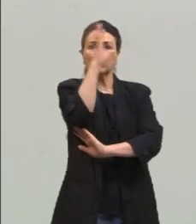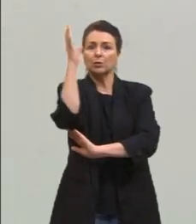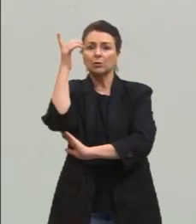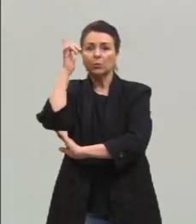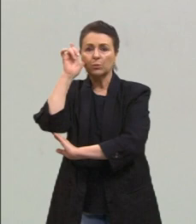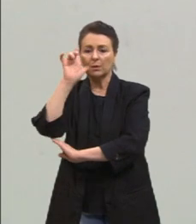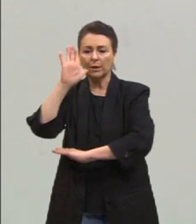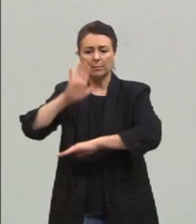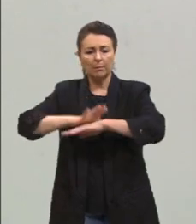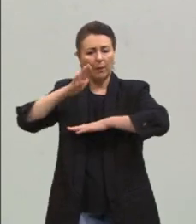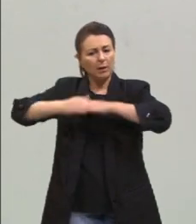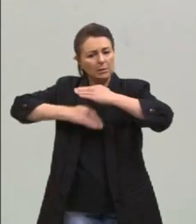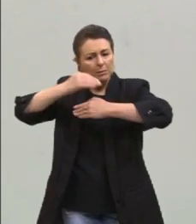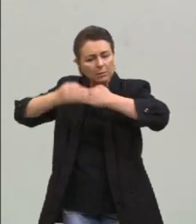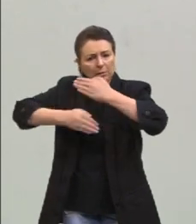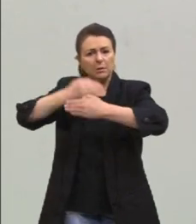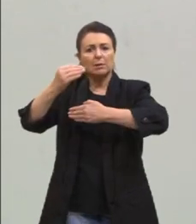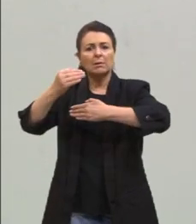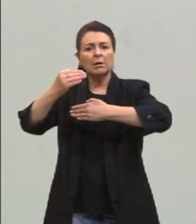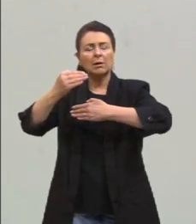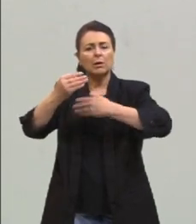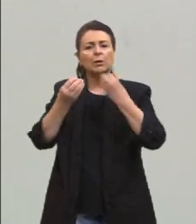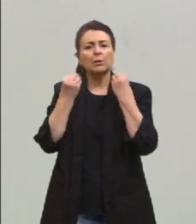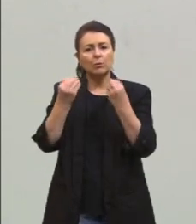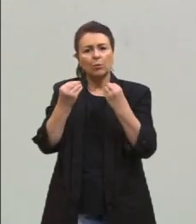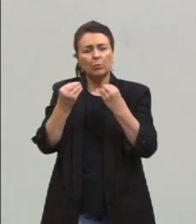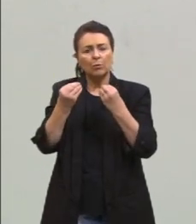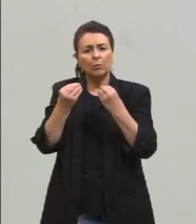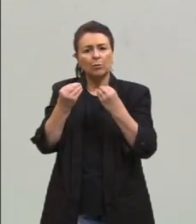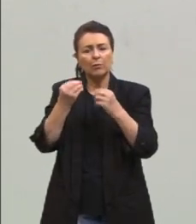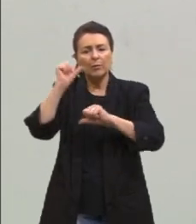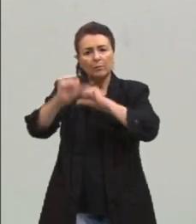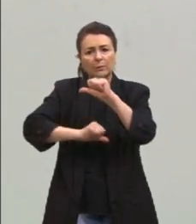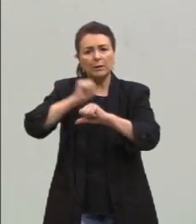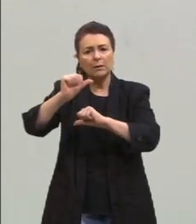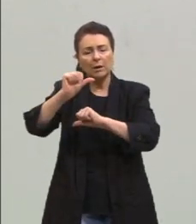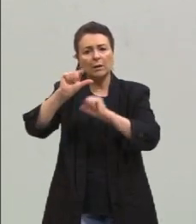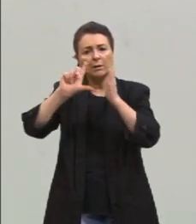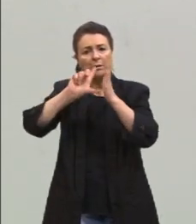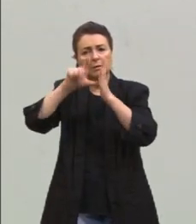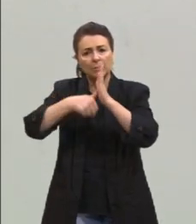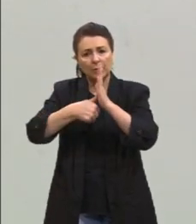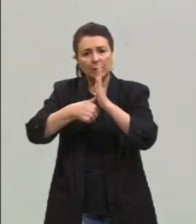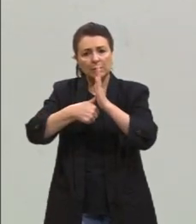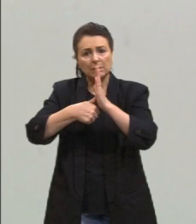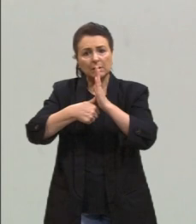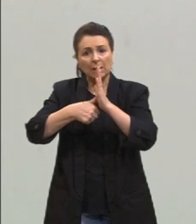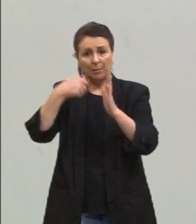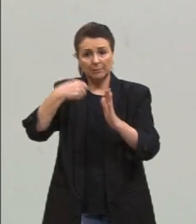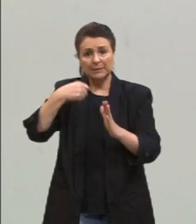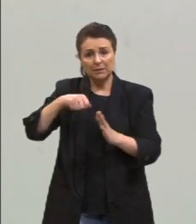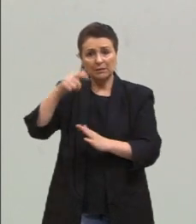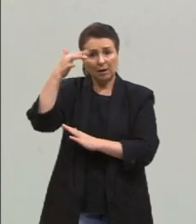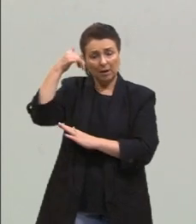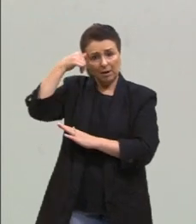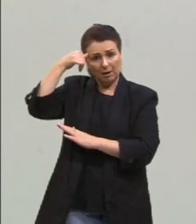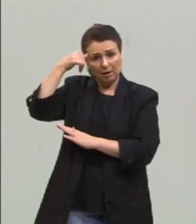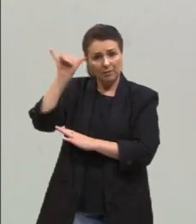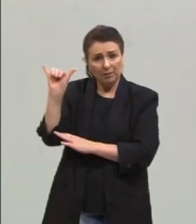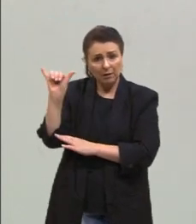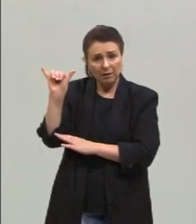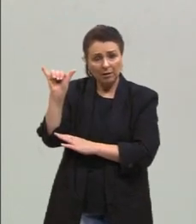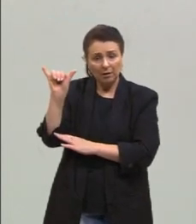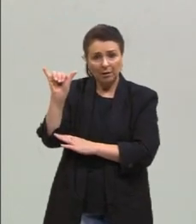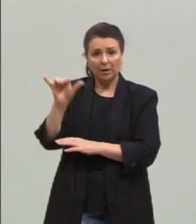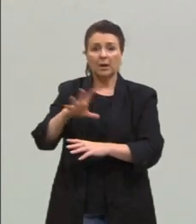processar a gente não tem certeza se a gente consegue reverter essa situação depois né então a questão ambiental ela é uma das questões